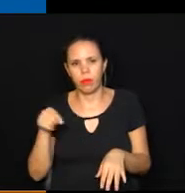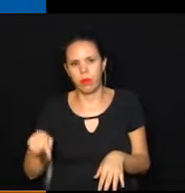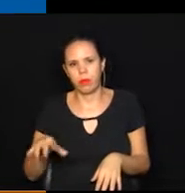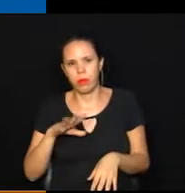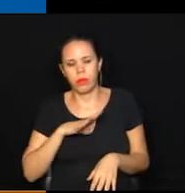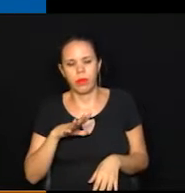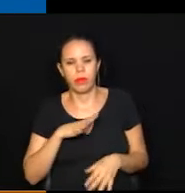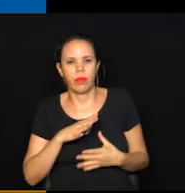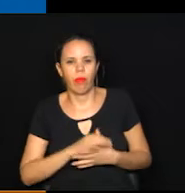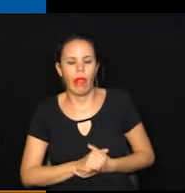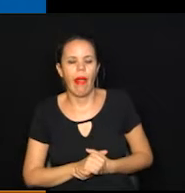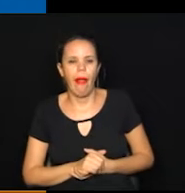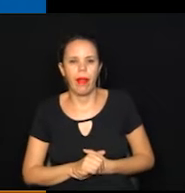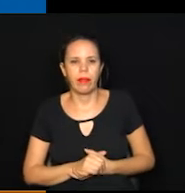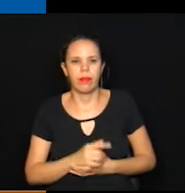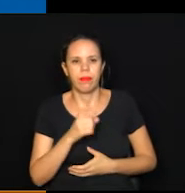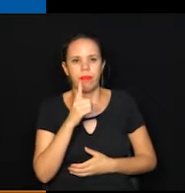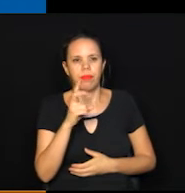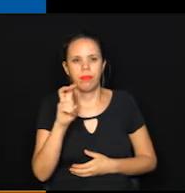nossa cidade